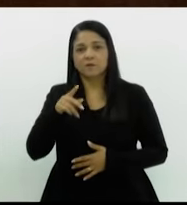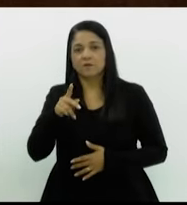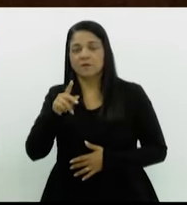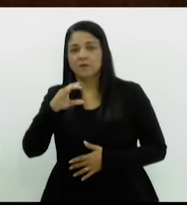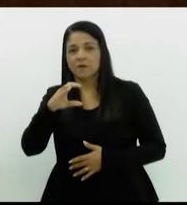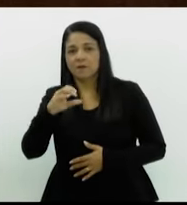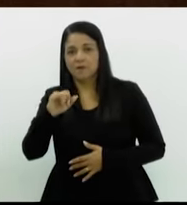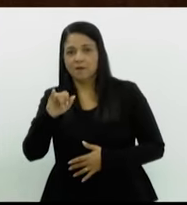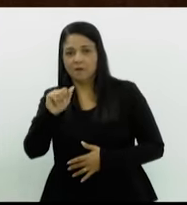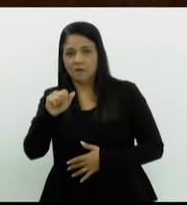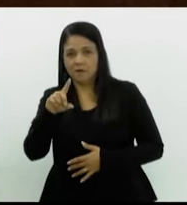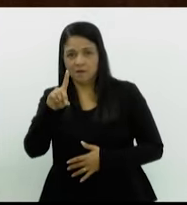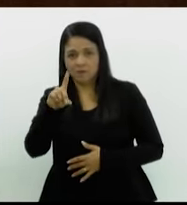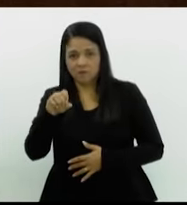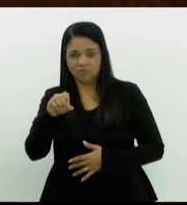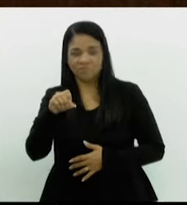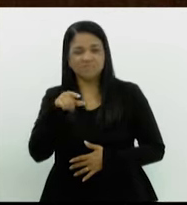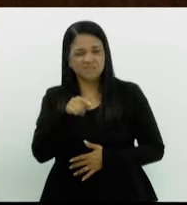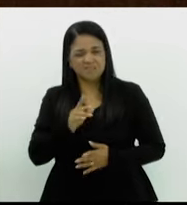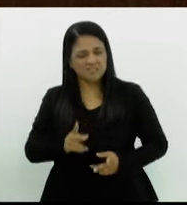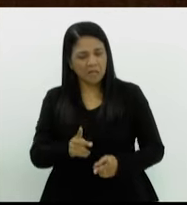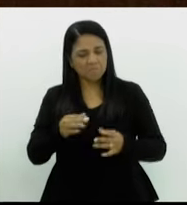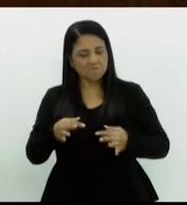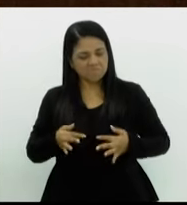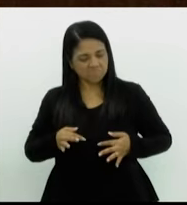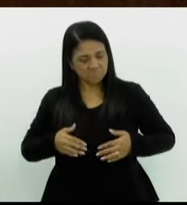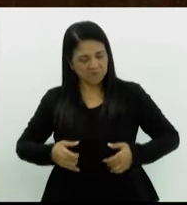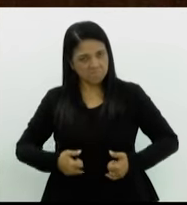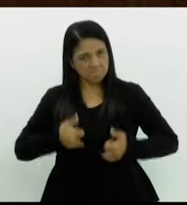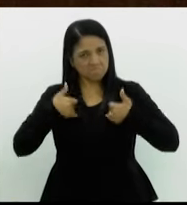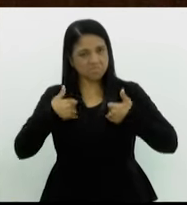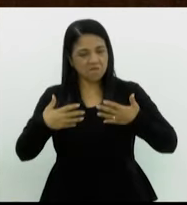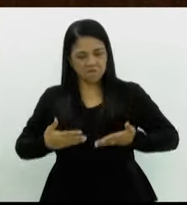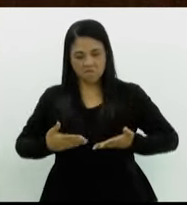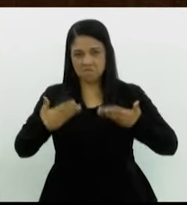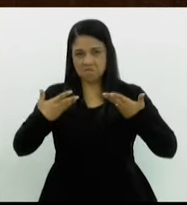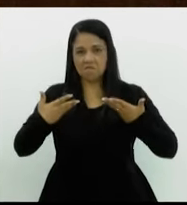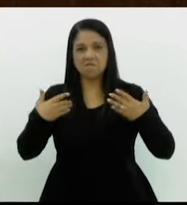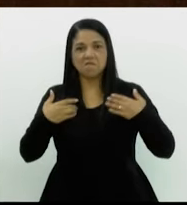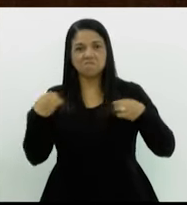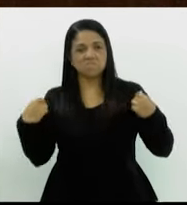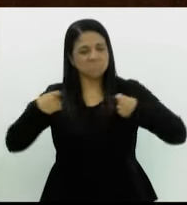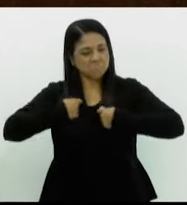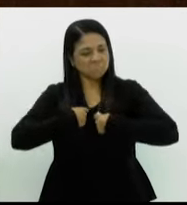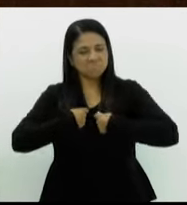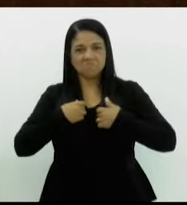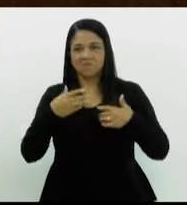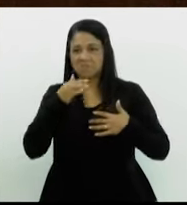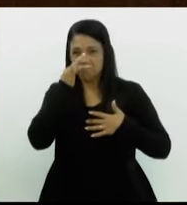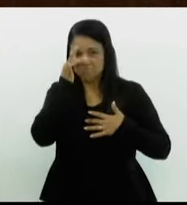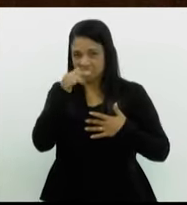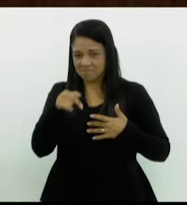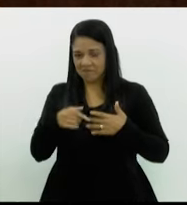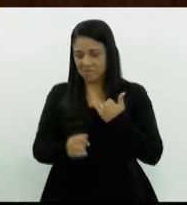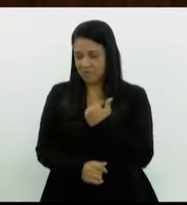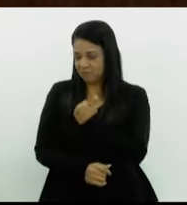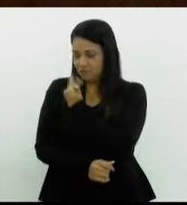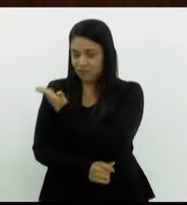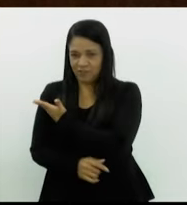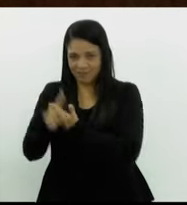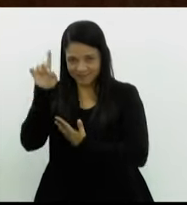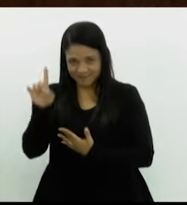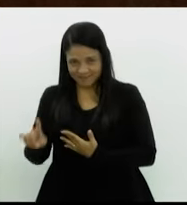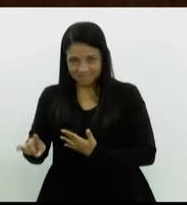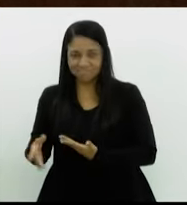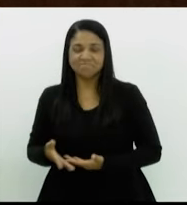Sempre elegante e, para variar, à minha direita, como lhe compete. Eu queria pedir a Vossa